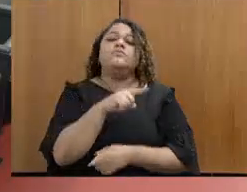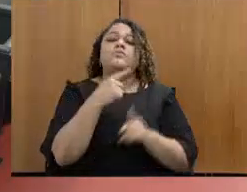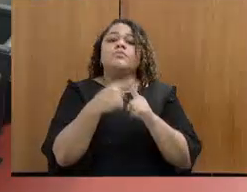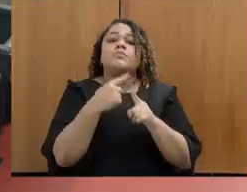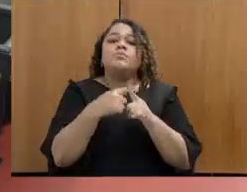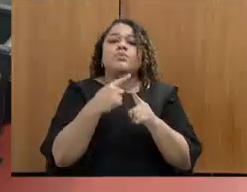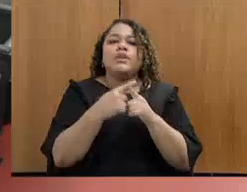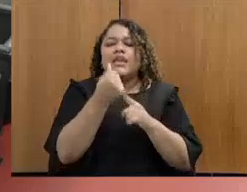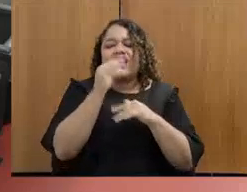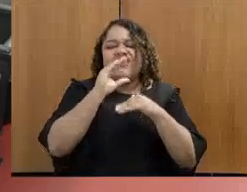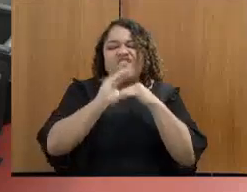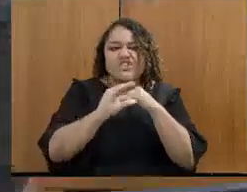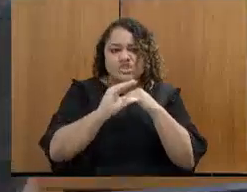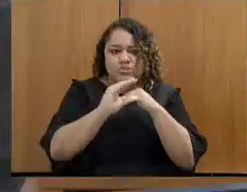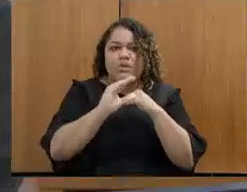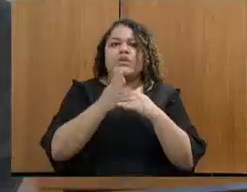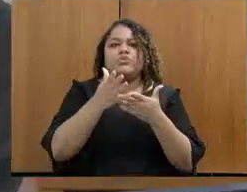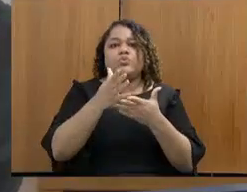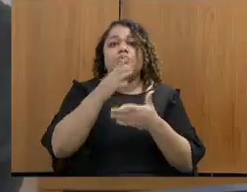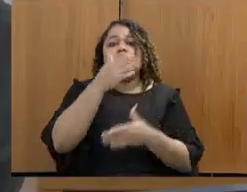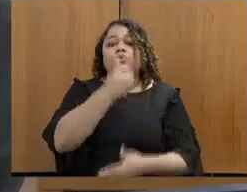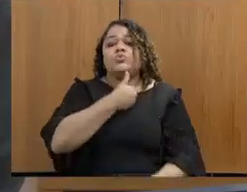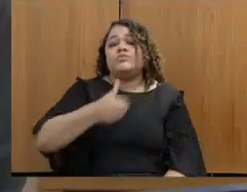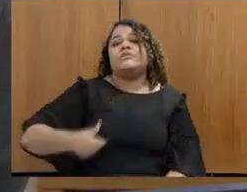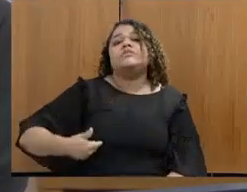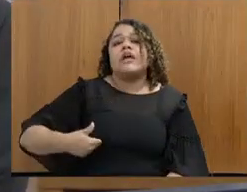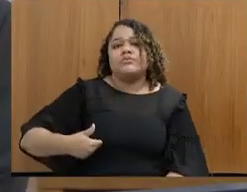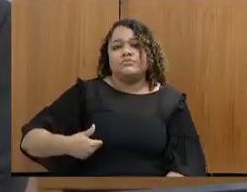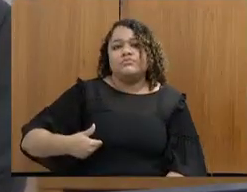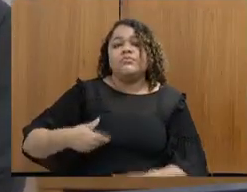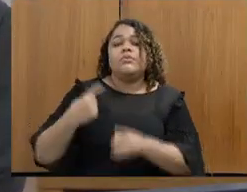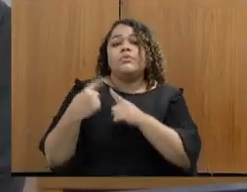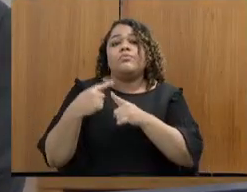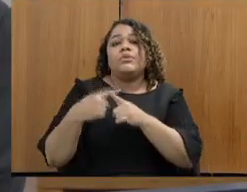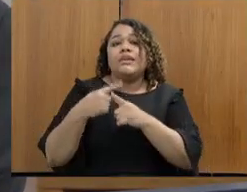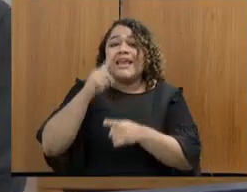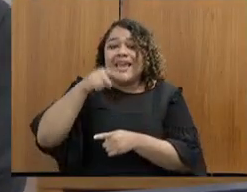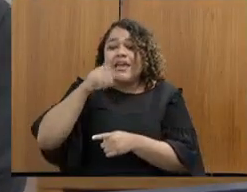Governo do Estado São quatro milhões de investimento